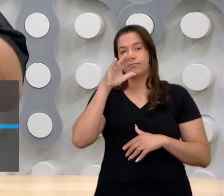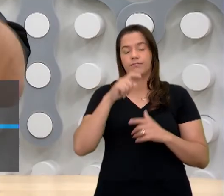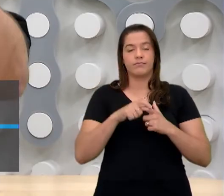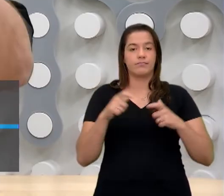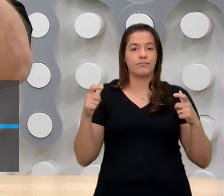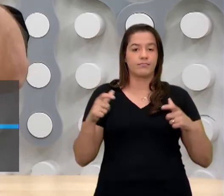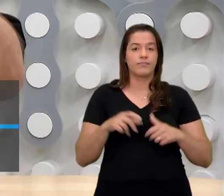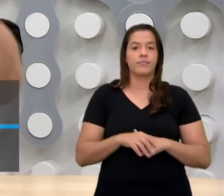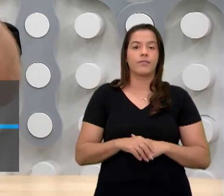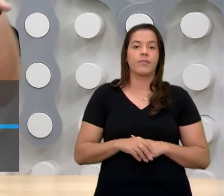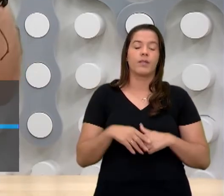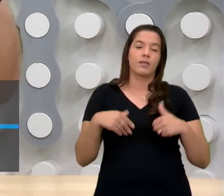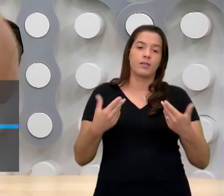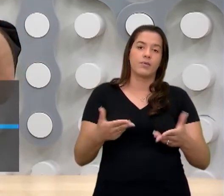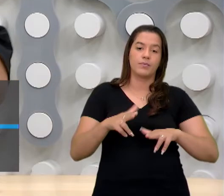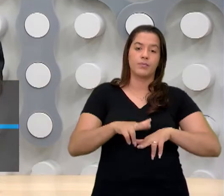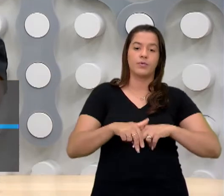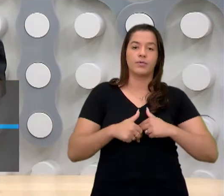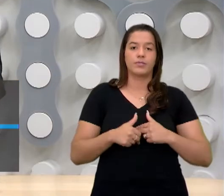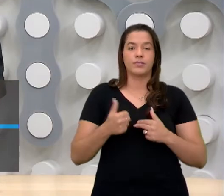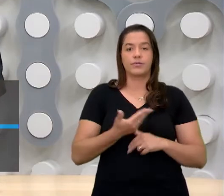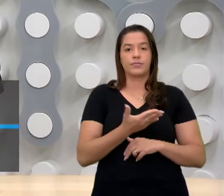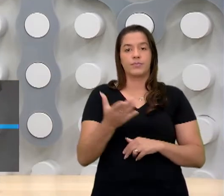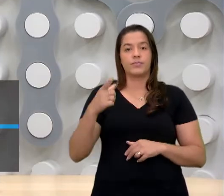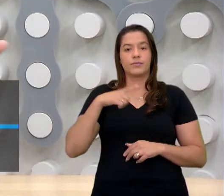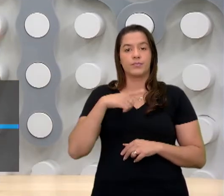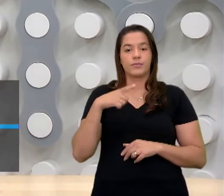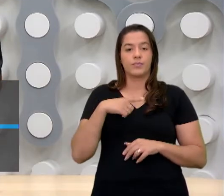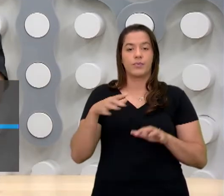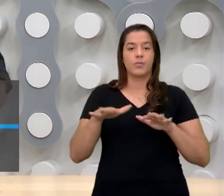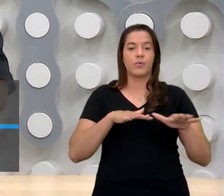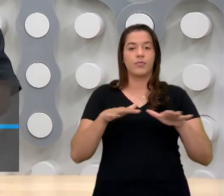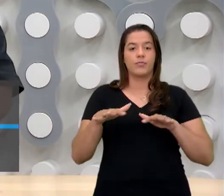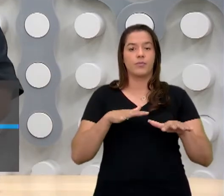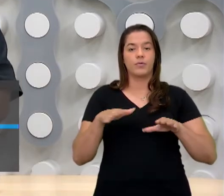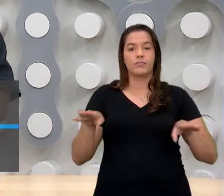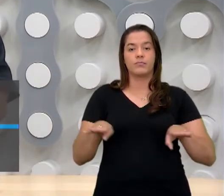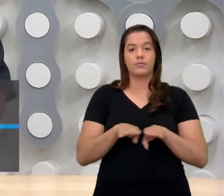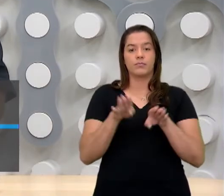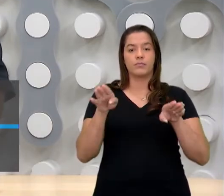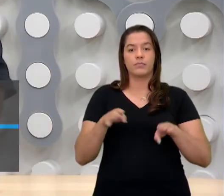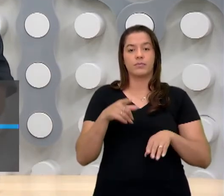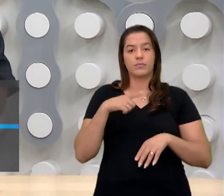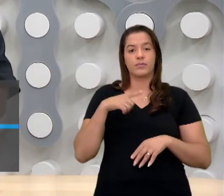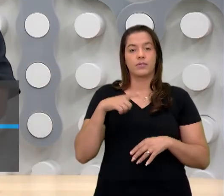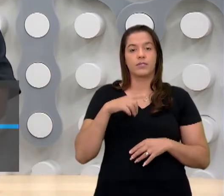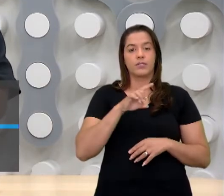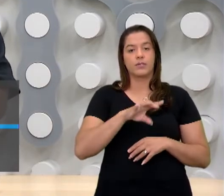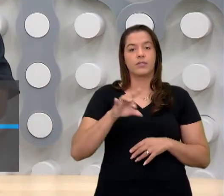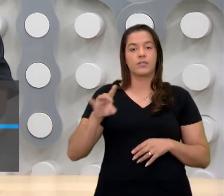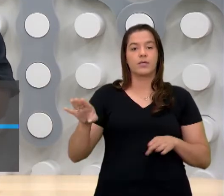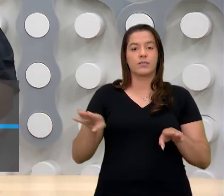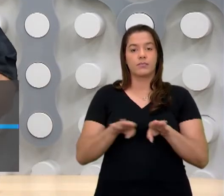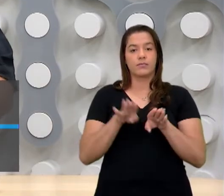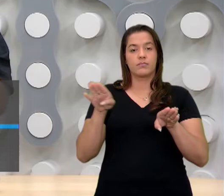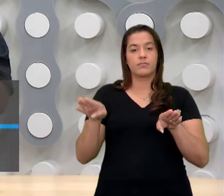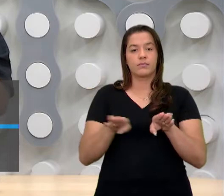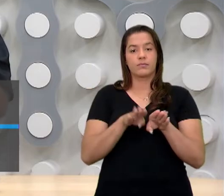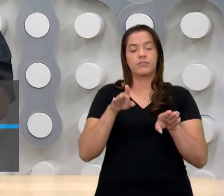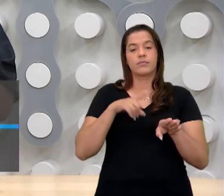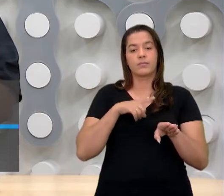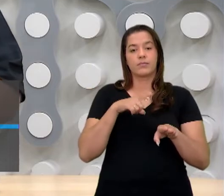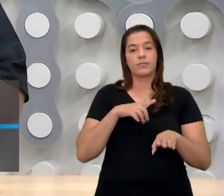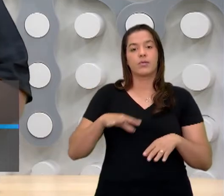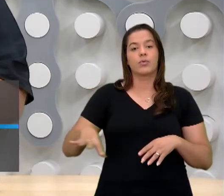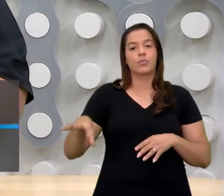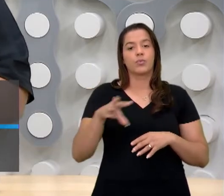Por isso que tem o movimento aí do assoalho oceânico aí comprovado aí pela teoria das placas tectônicas, né? Então essa